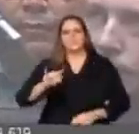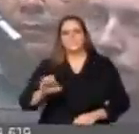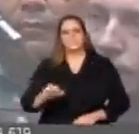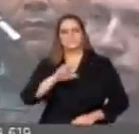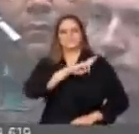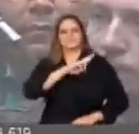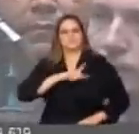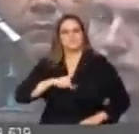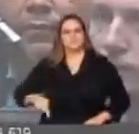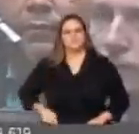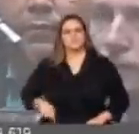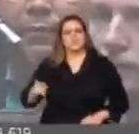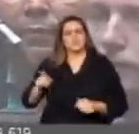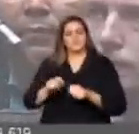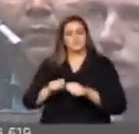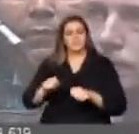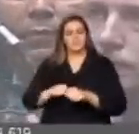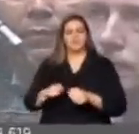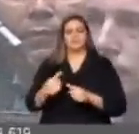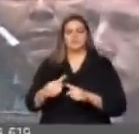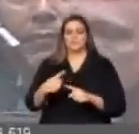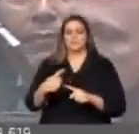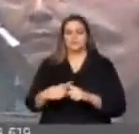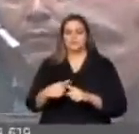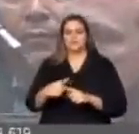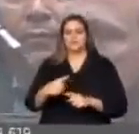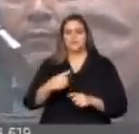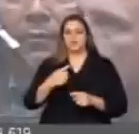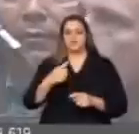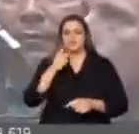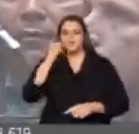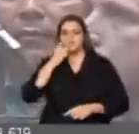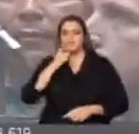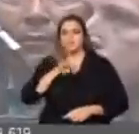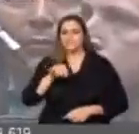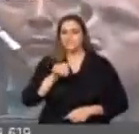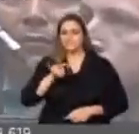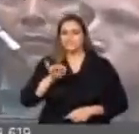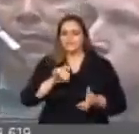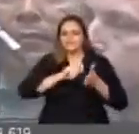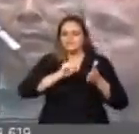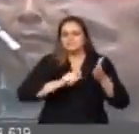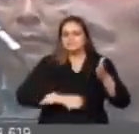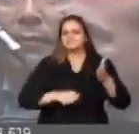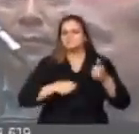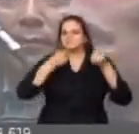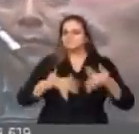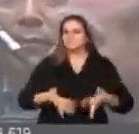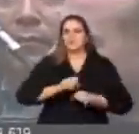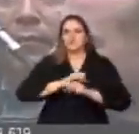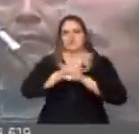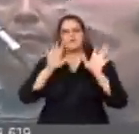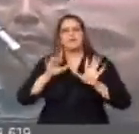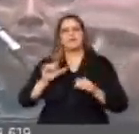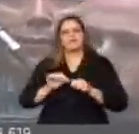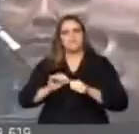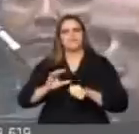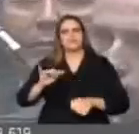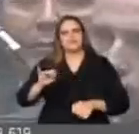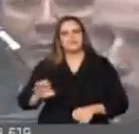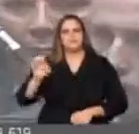Dilma, através do parecer do relator João Bahia Arantes, muito bem definiu esses crimes.